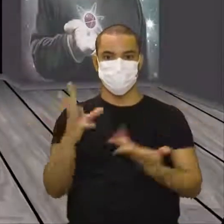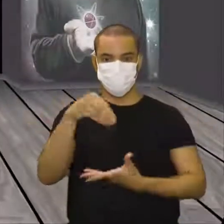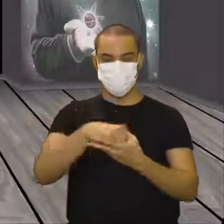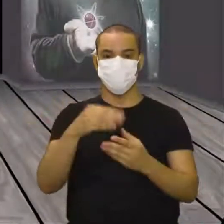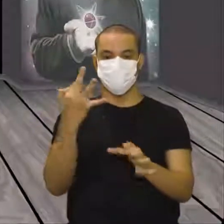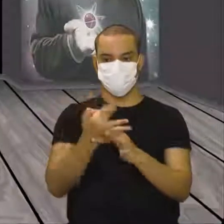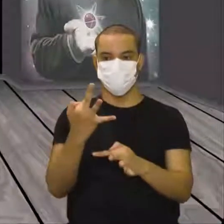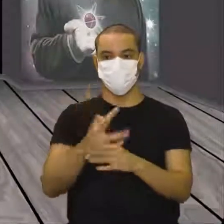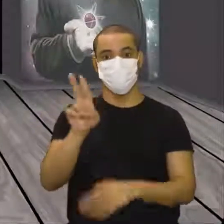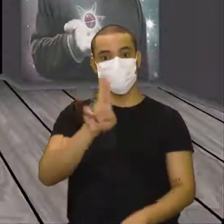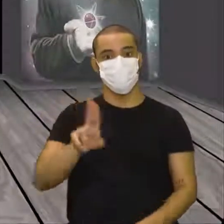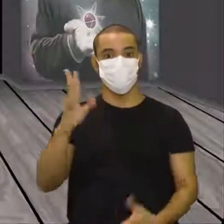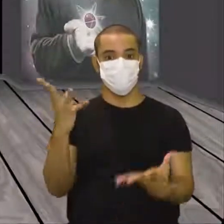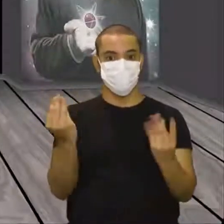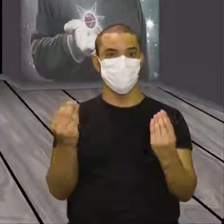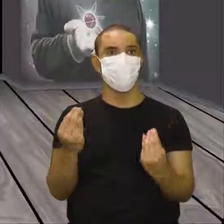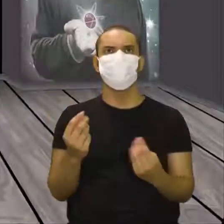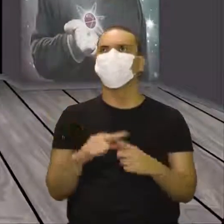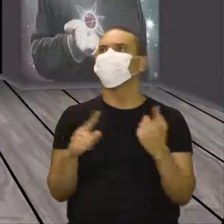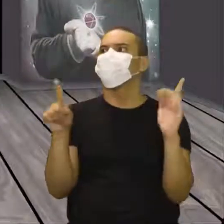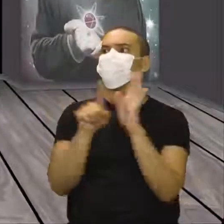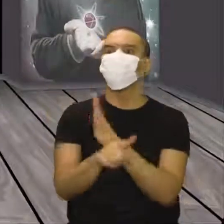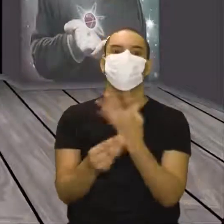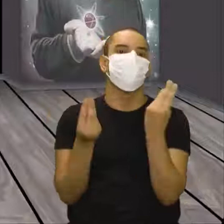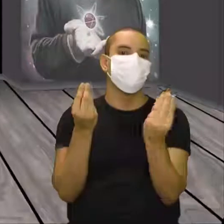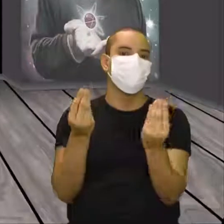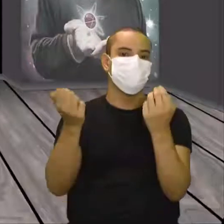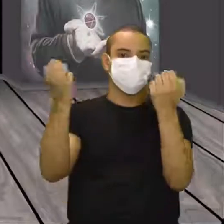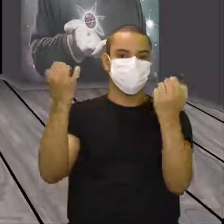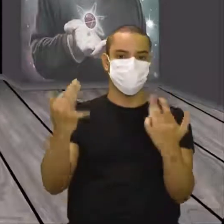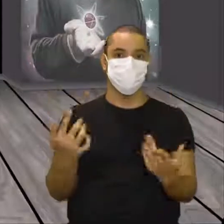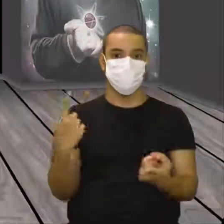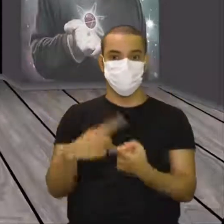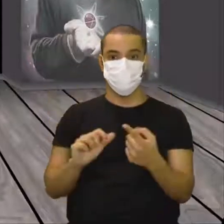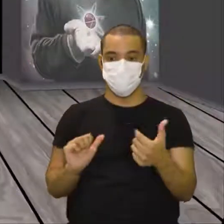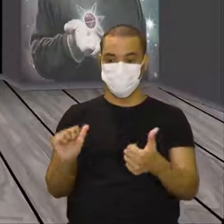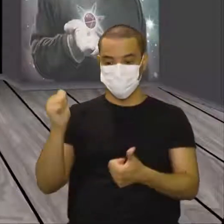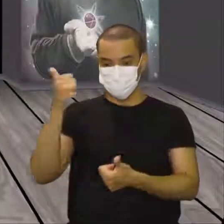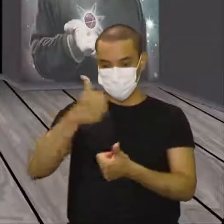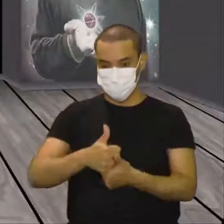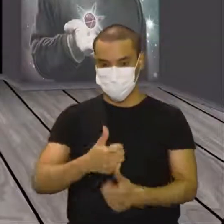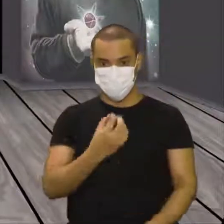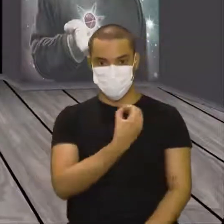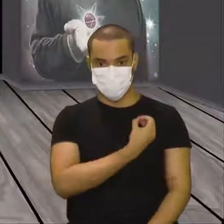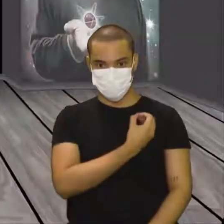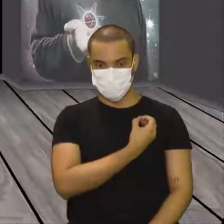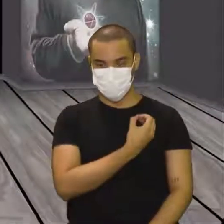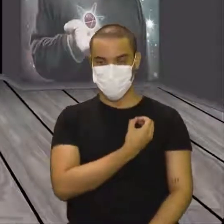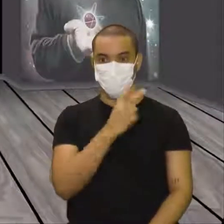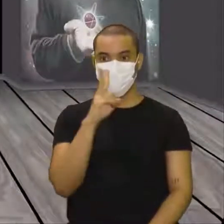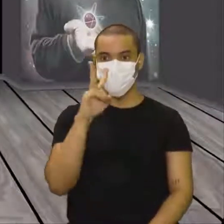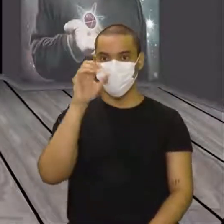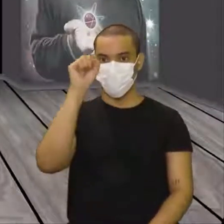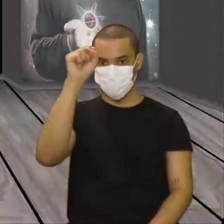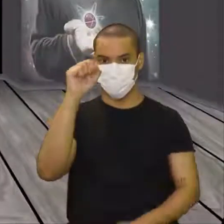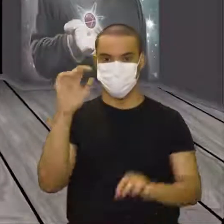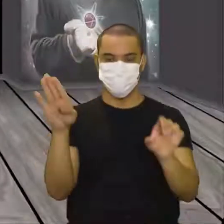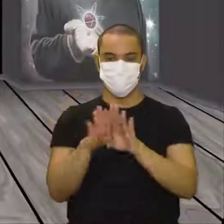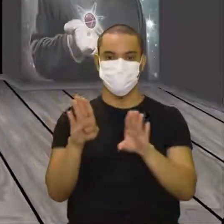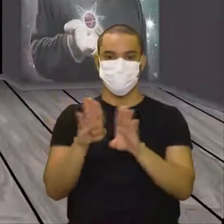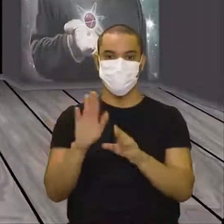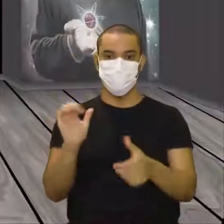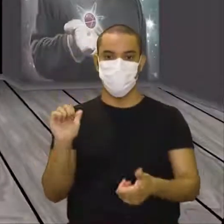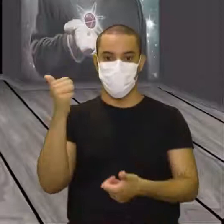isso. Aí você vai dizer, ah, professor, mas para que que está falando isso? Porque eu vou substituir o valor da força elétrica e vou substituir o valor da